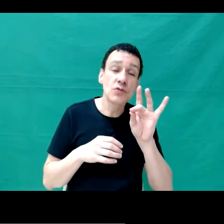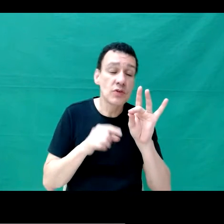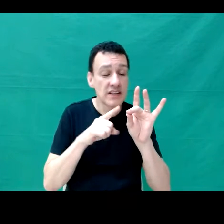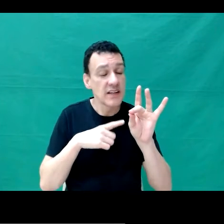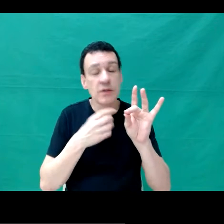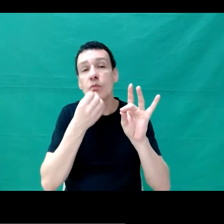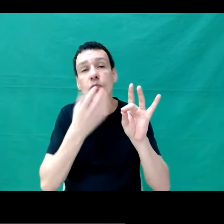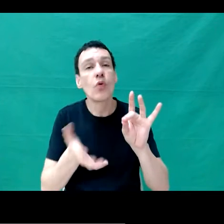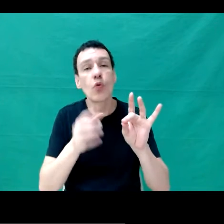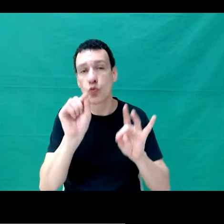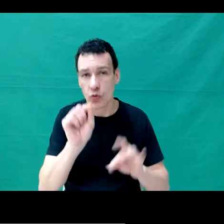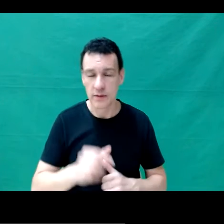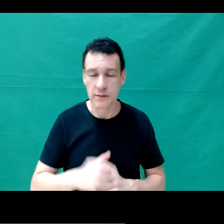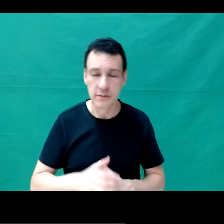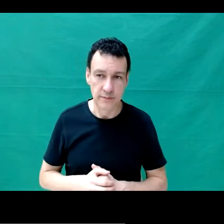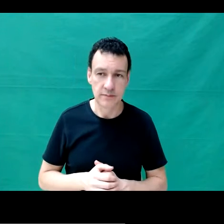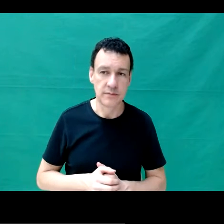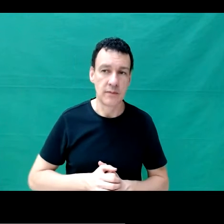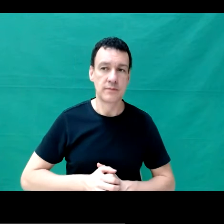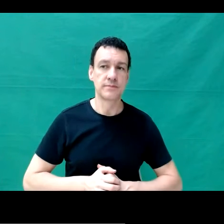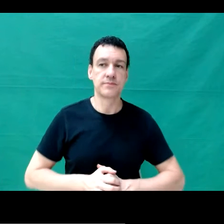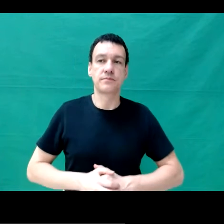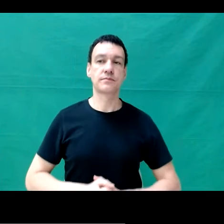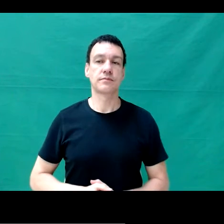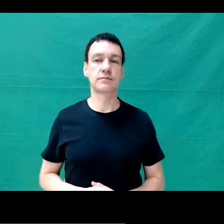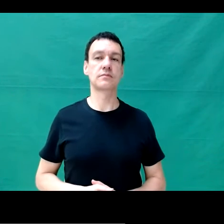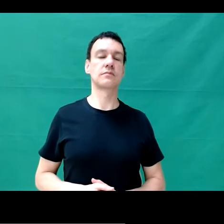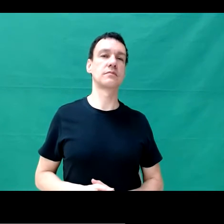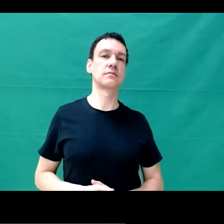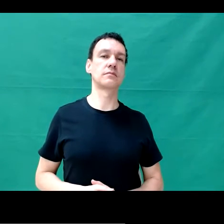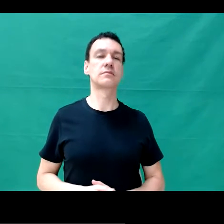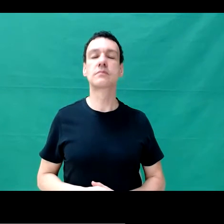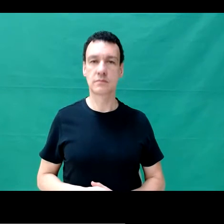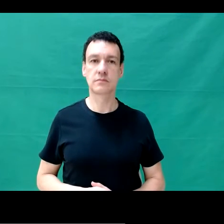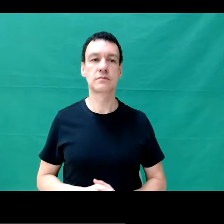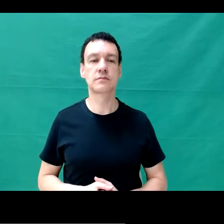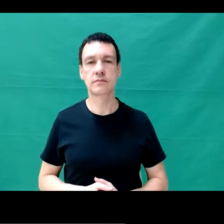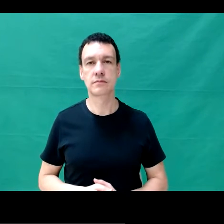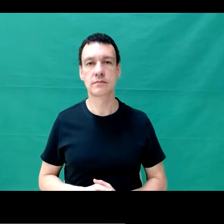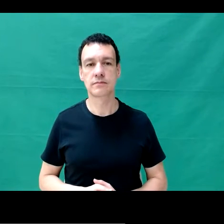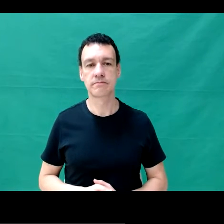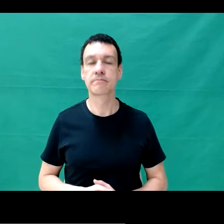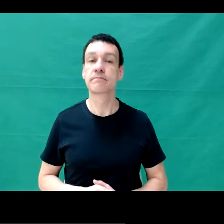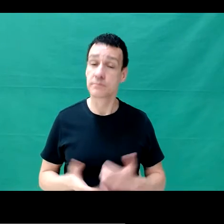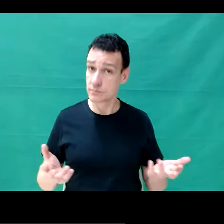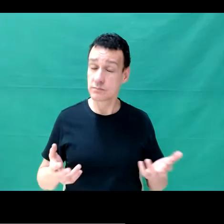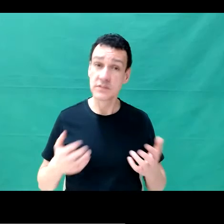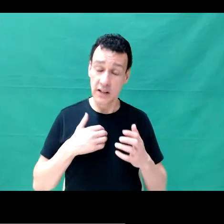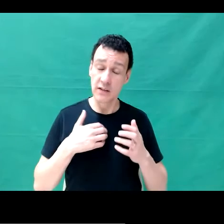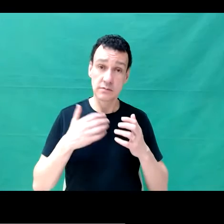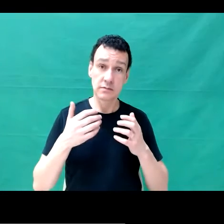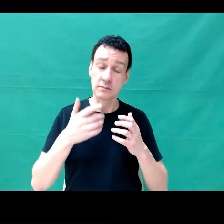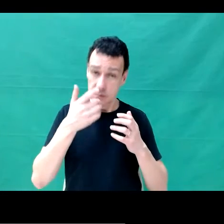com isso, né? Eh, eu tenho uma cobertura mais ampla, né, de casos de testes. Como